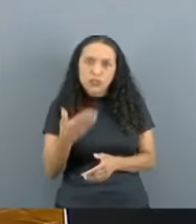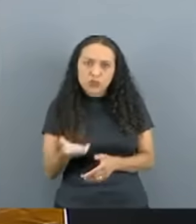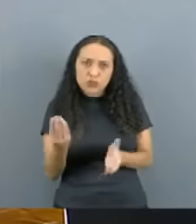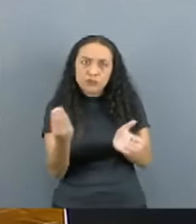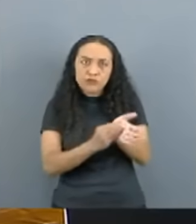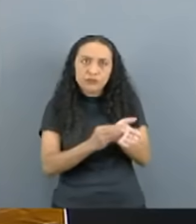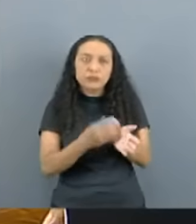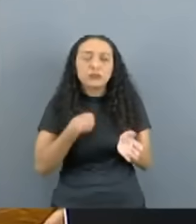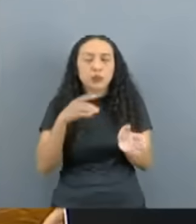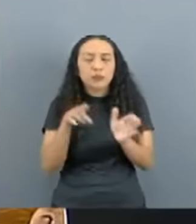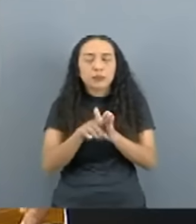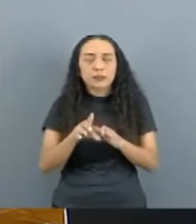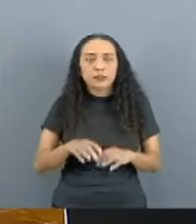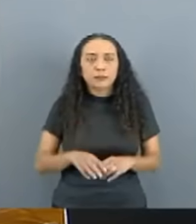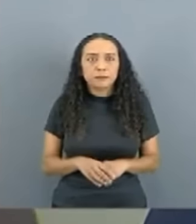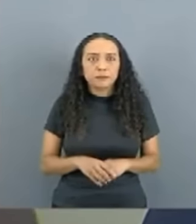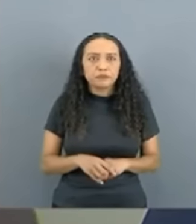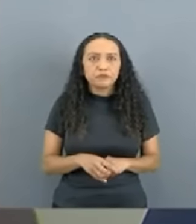lhe fazer essa pergunta.